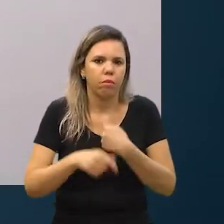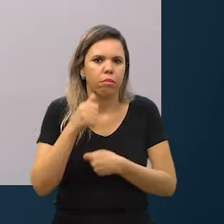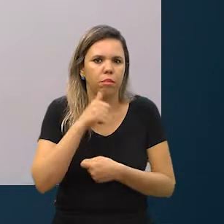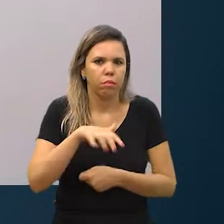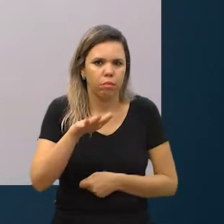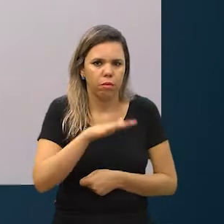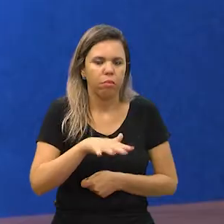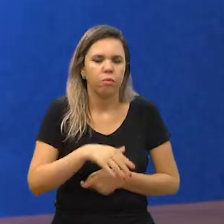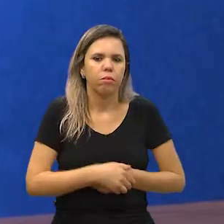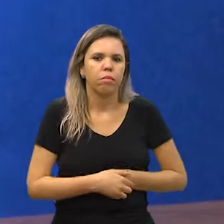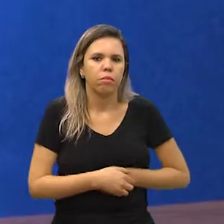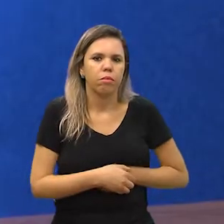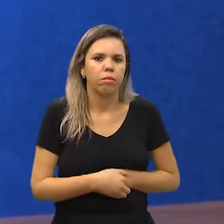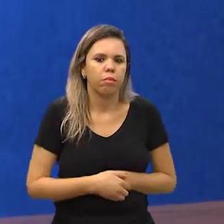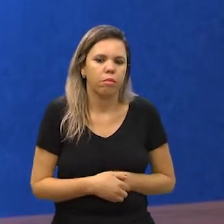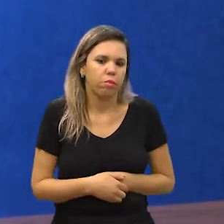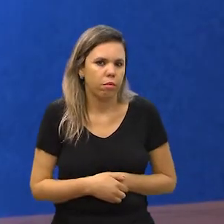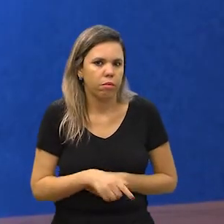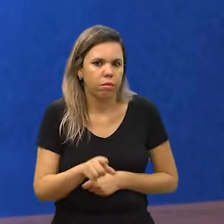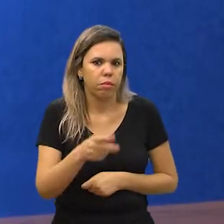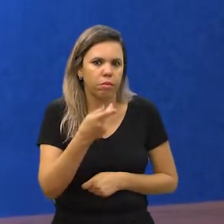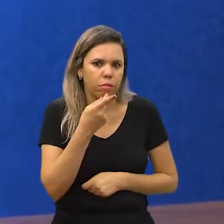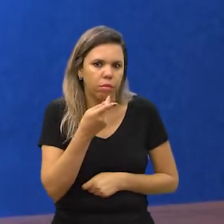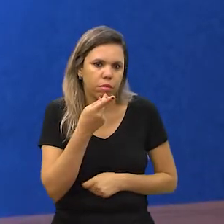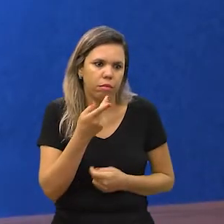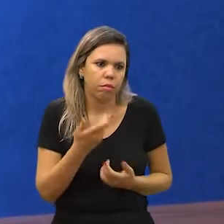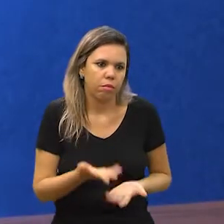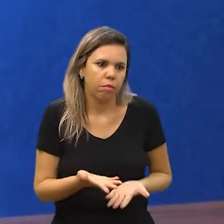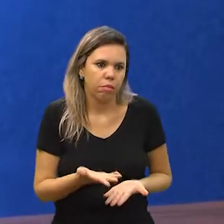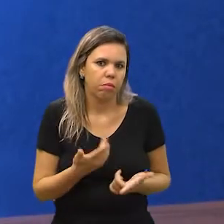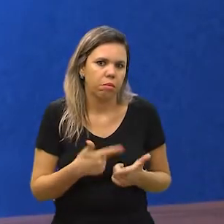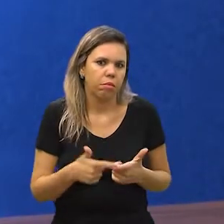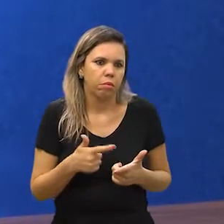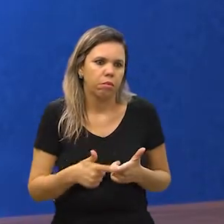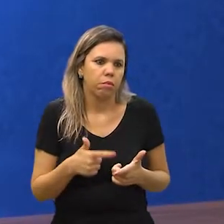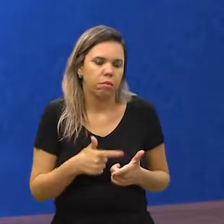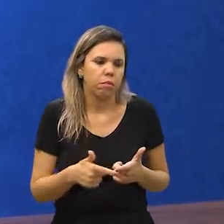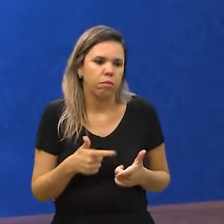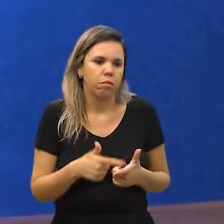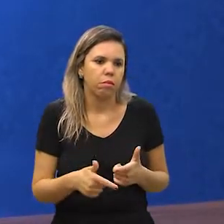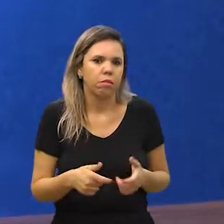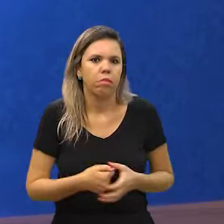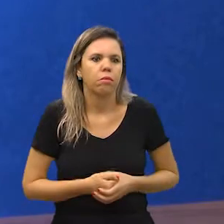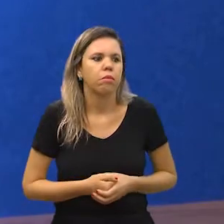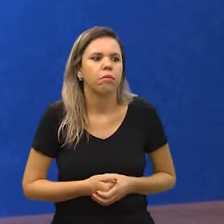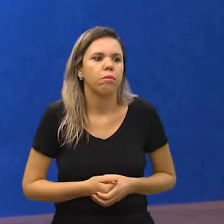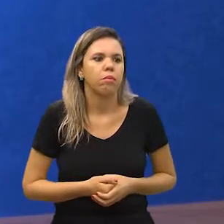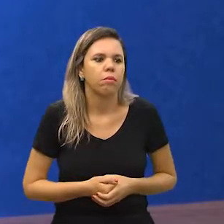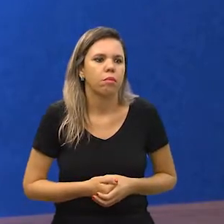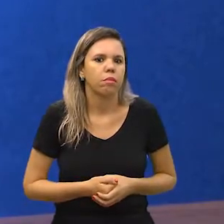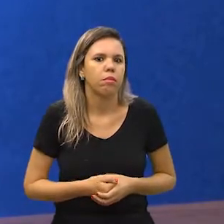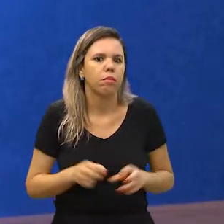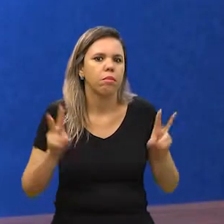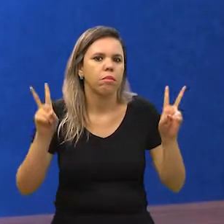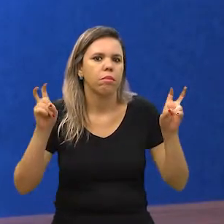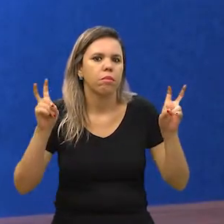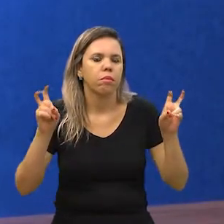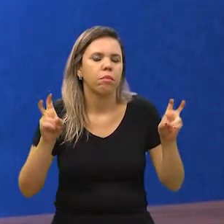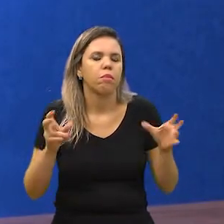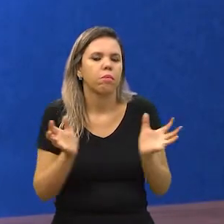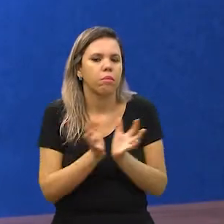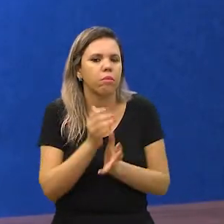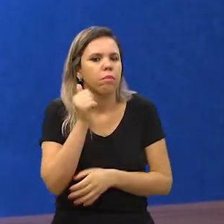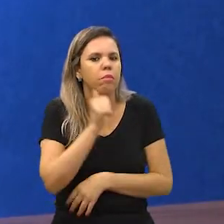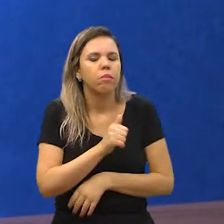no agronegócio. Você falou desse problema, esse calcanhar de Aquiles aí, que é a questão da presença